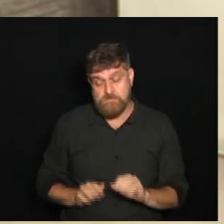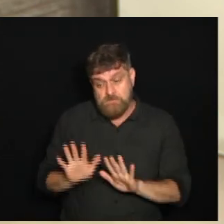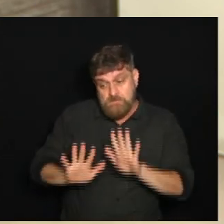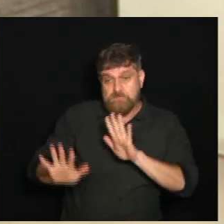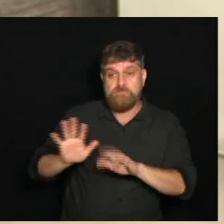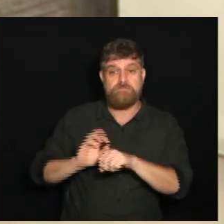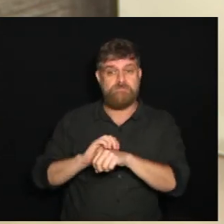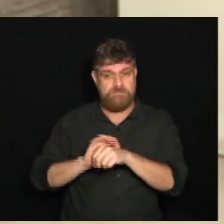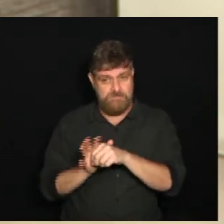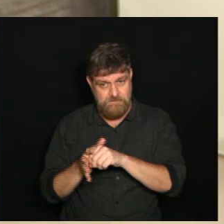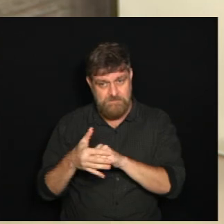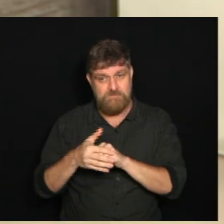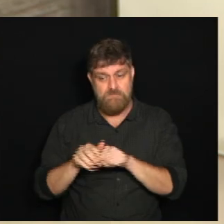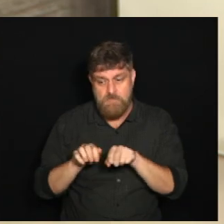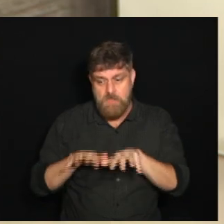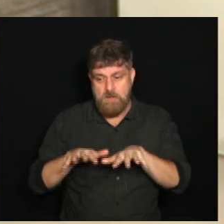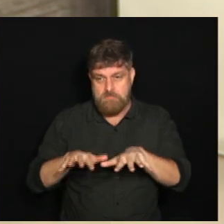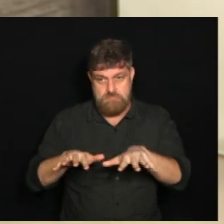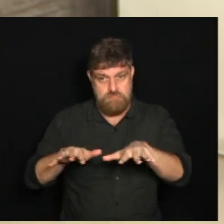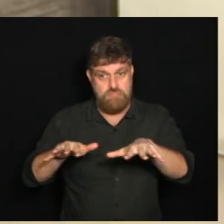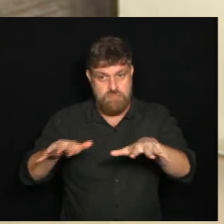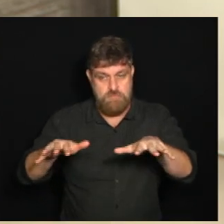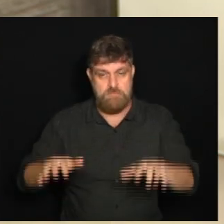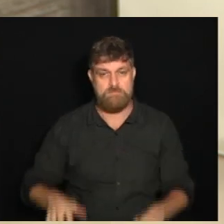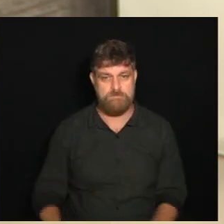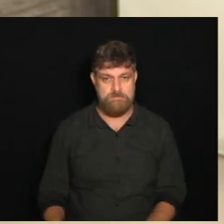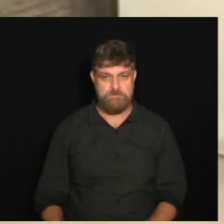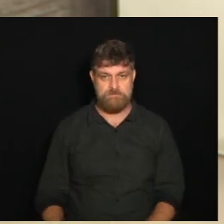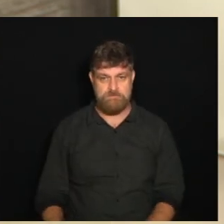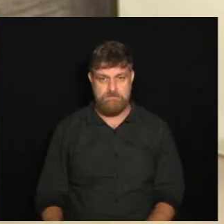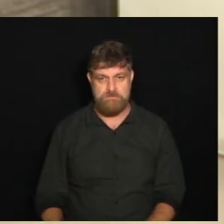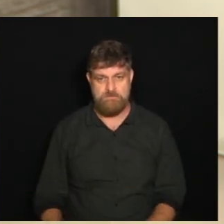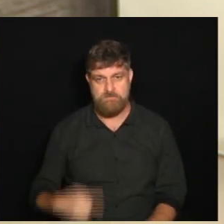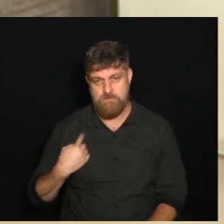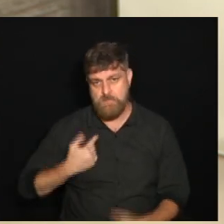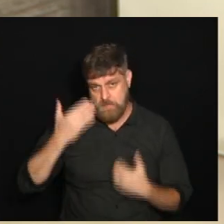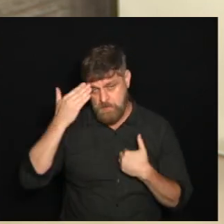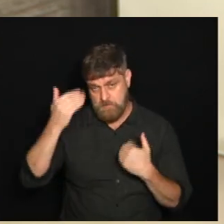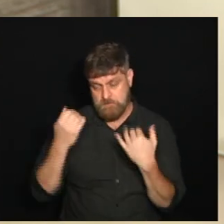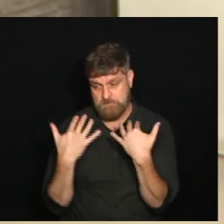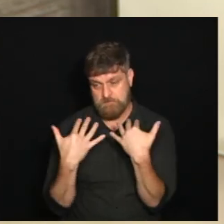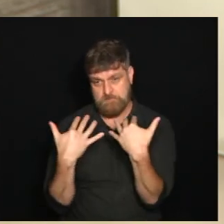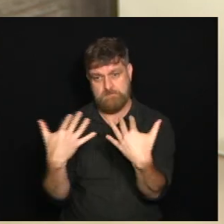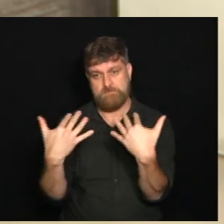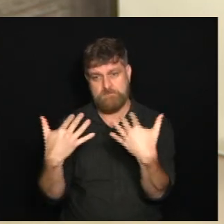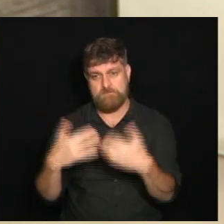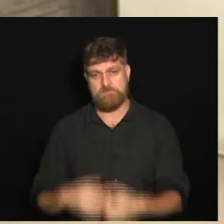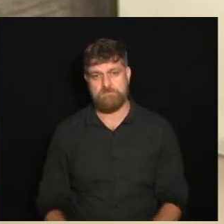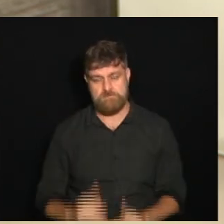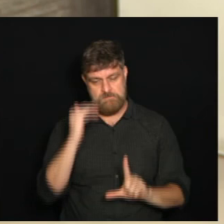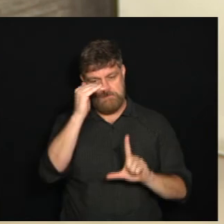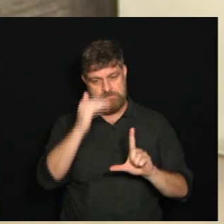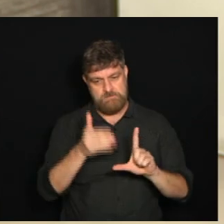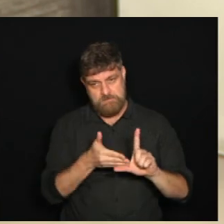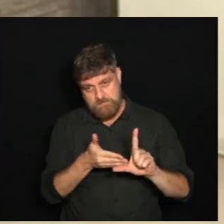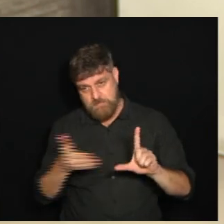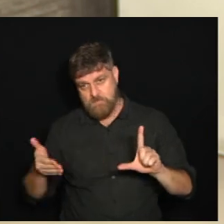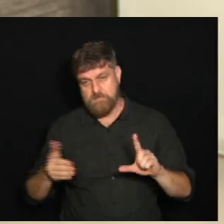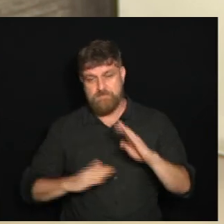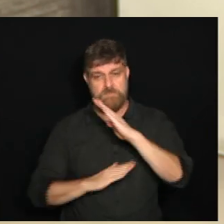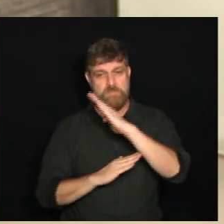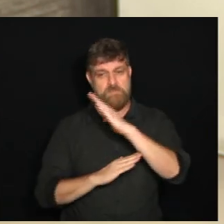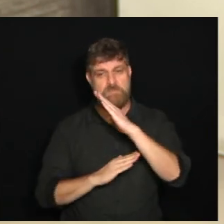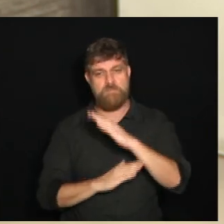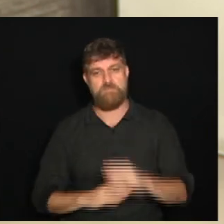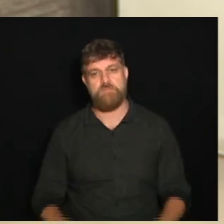claro, ao avanço desta pandemia do coronavírus. Nós agradecemos a sua audiência, continue com a nossa programação aqui na TV